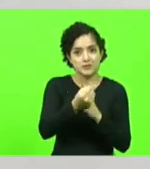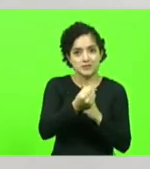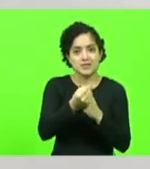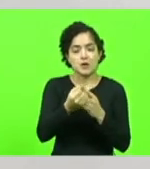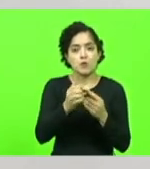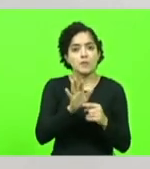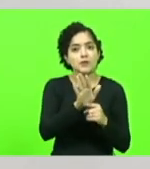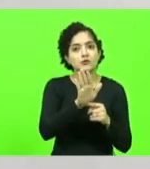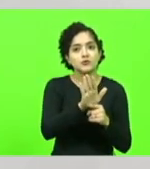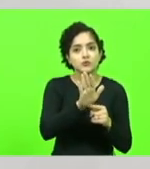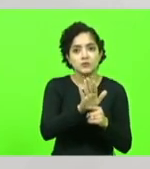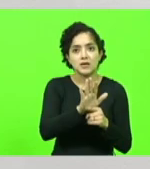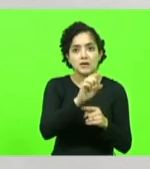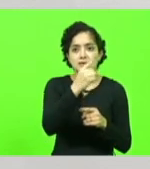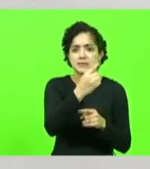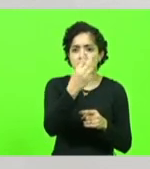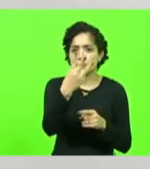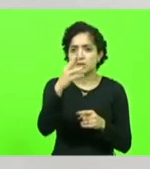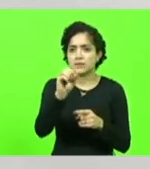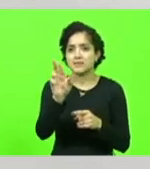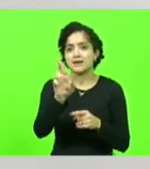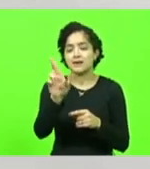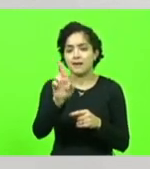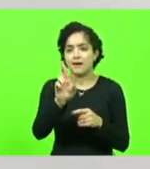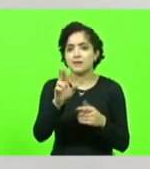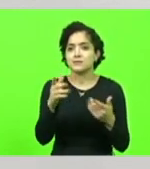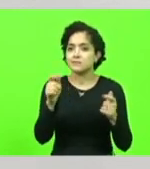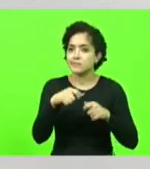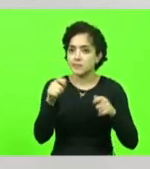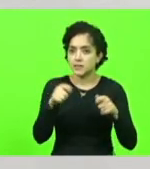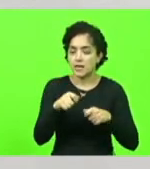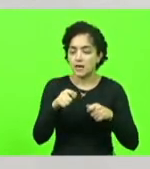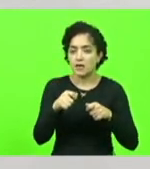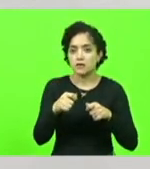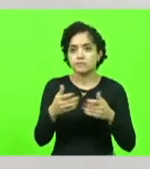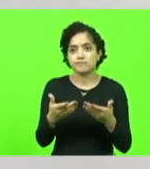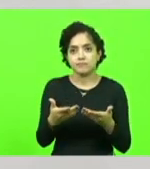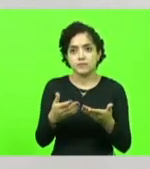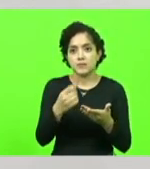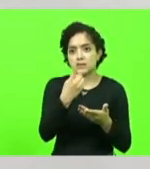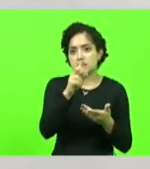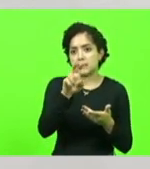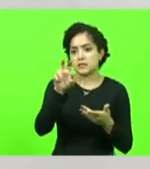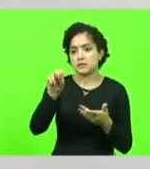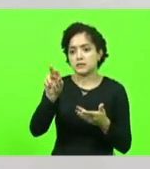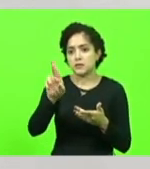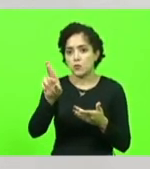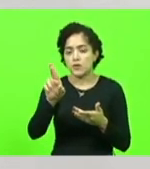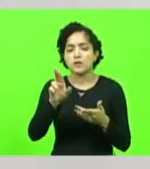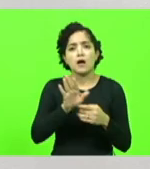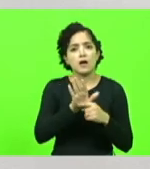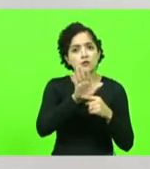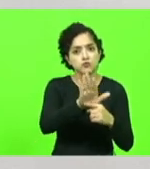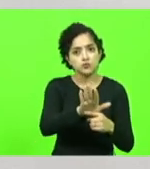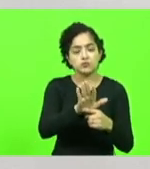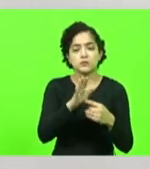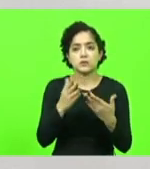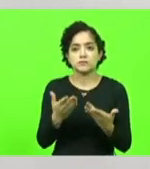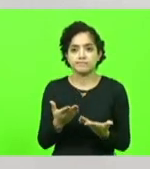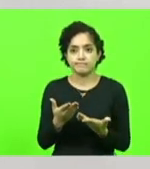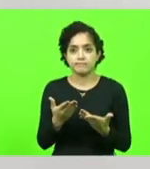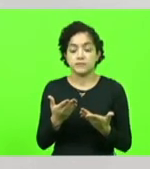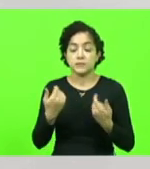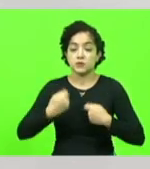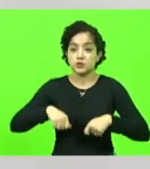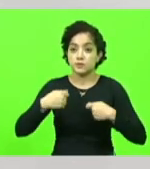contribuir, é R$ 130, que, como tudo aumentou, que seja R$ 150, ajuda e ajuda muito. Então, nós